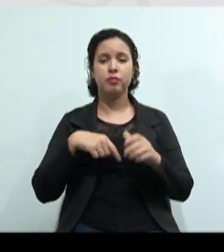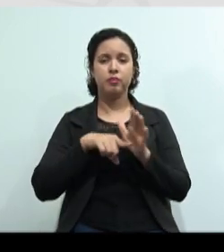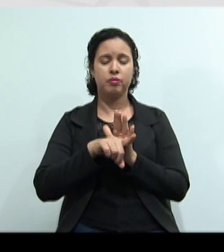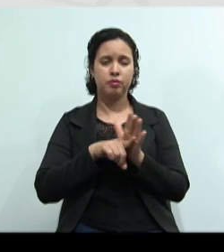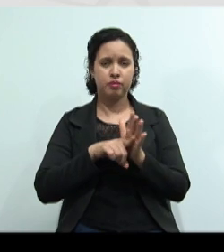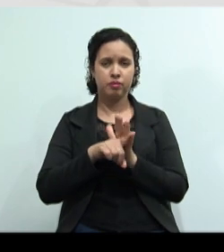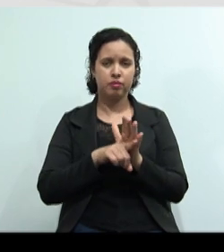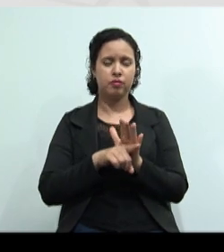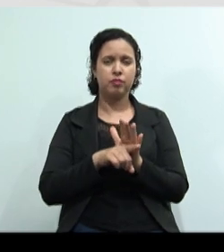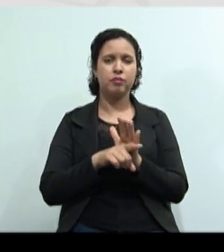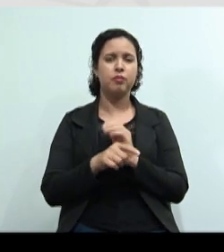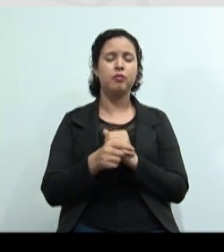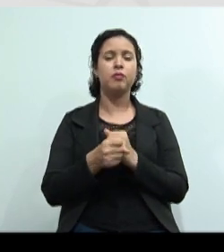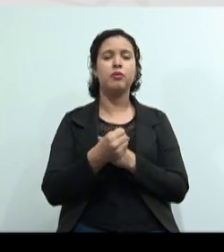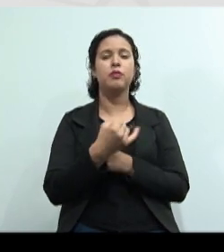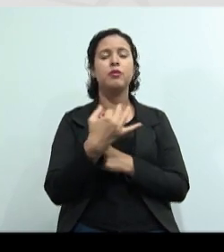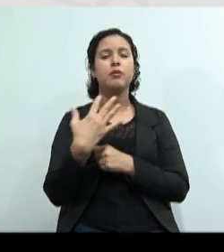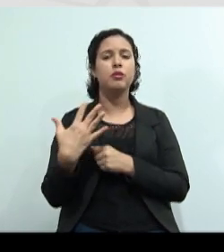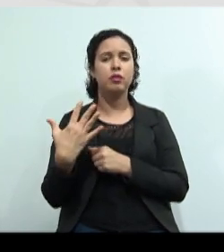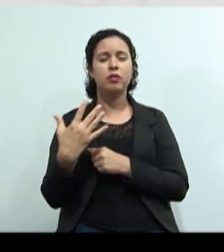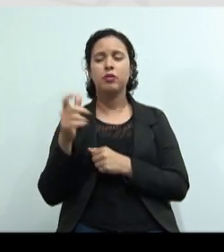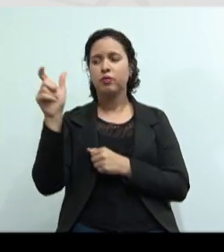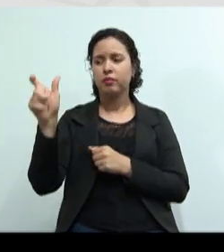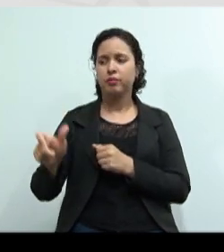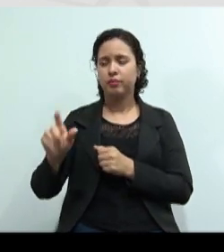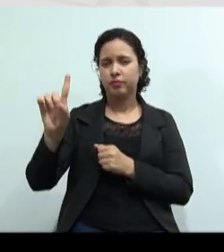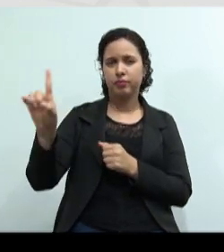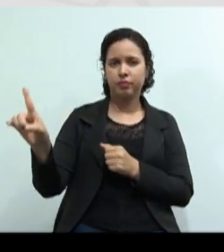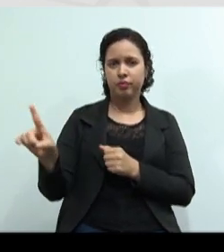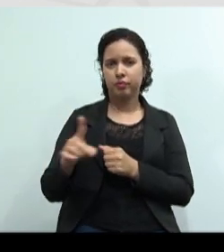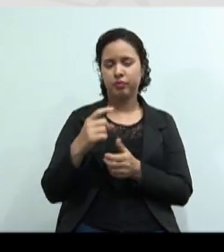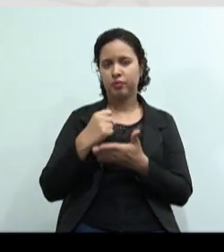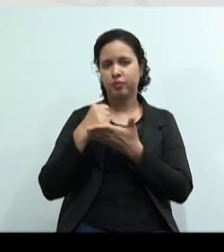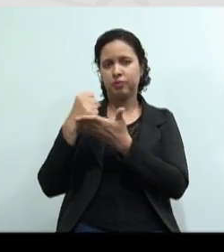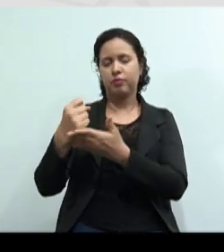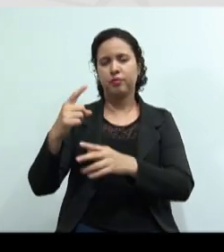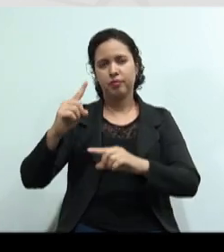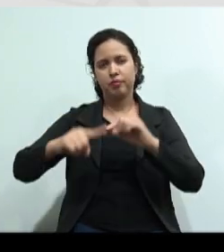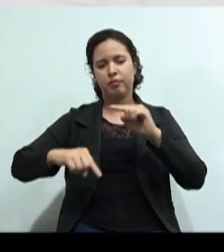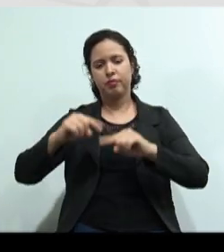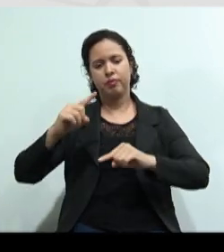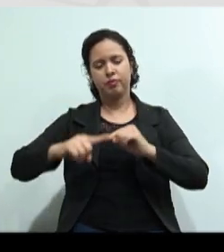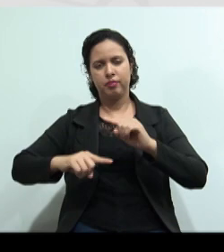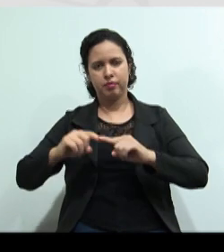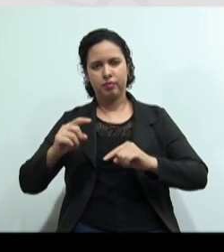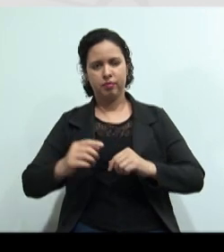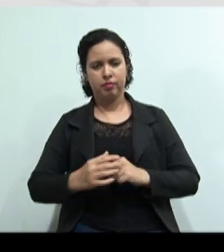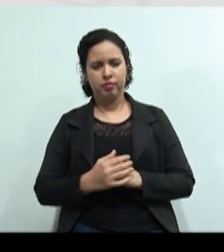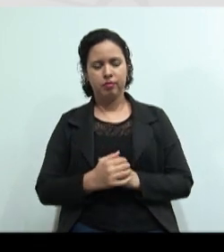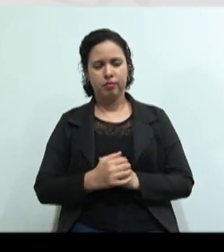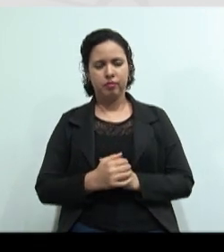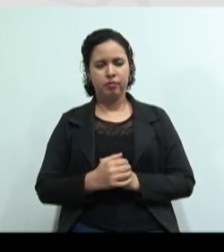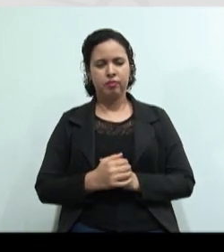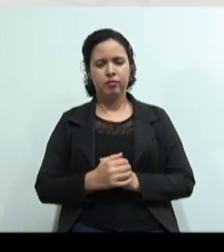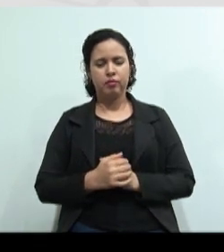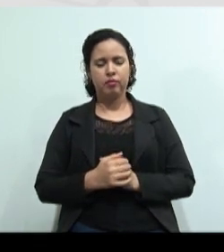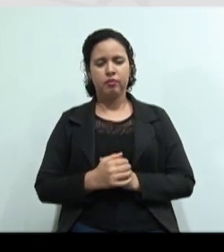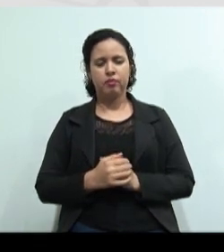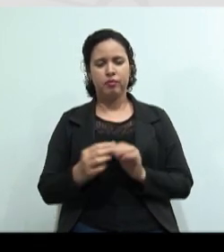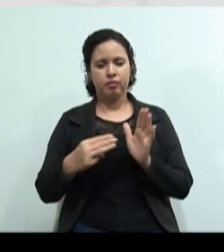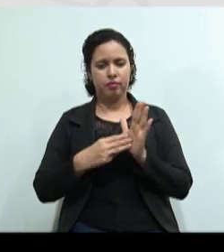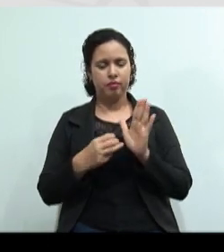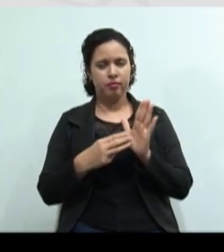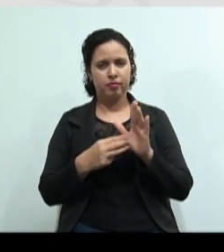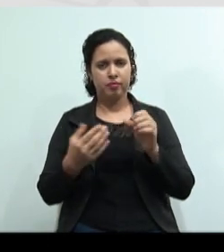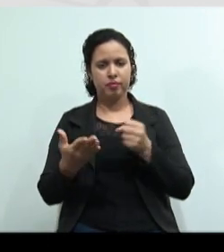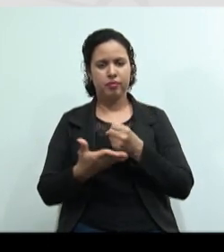Qual o consumidor que nós vamos atender com esse produto? Temos também o método